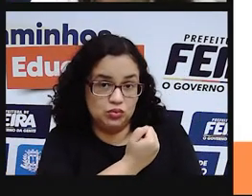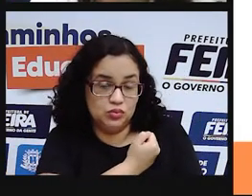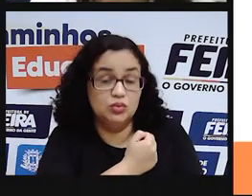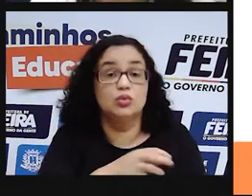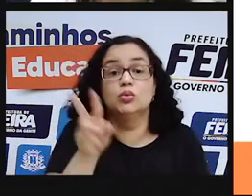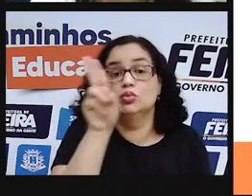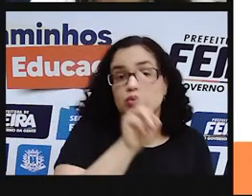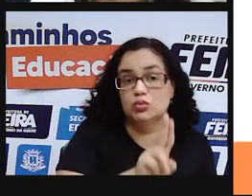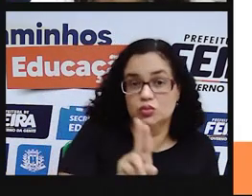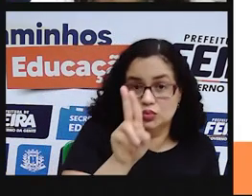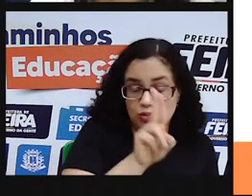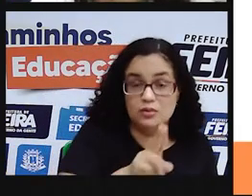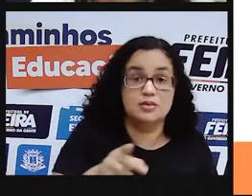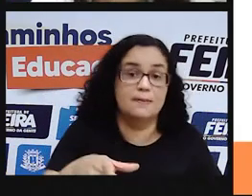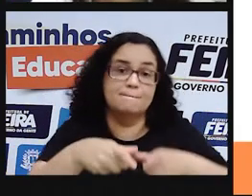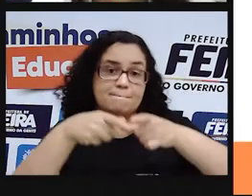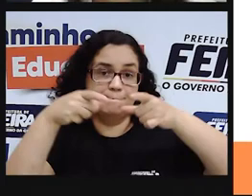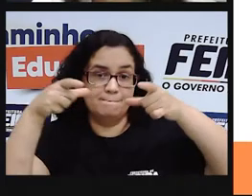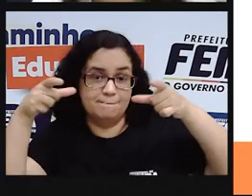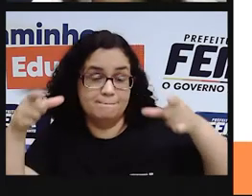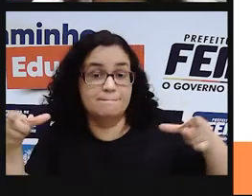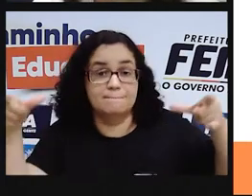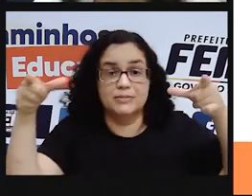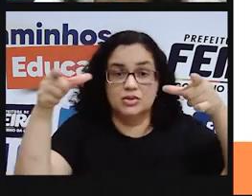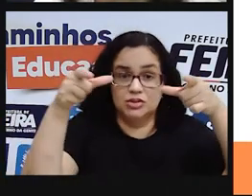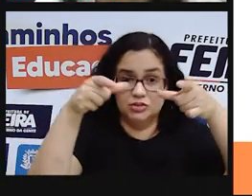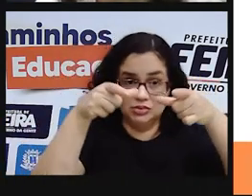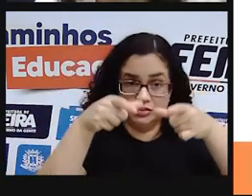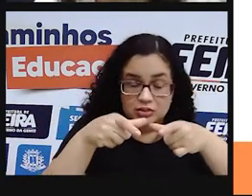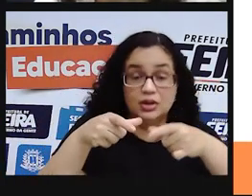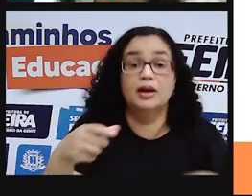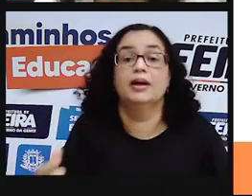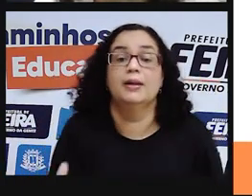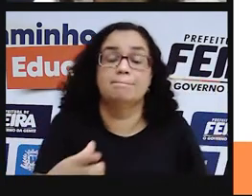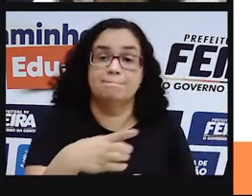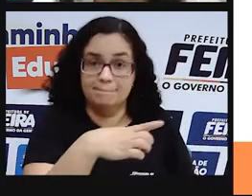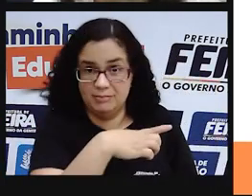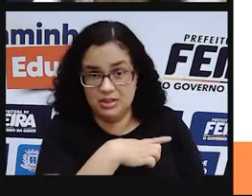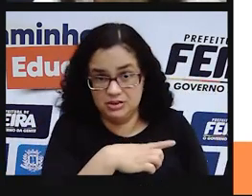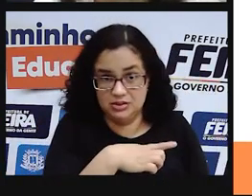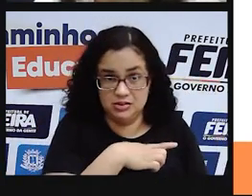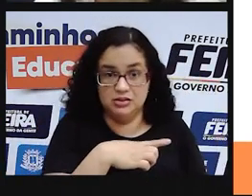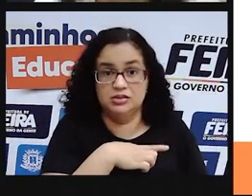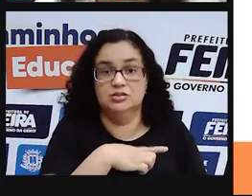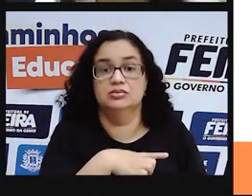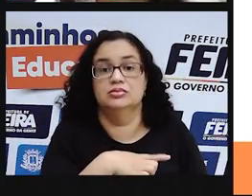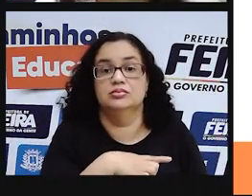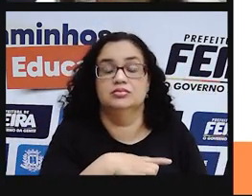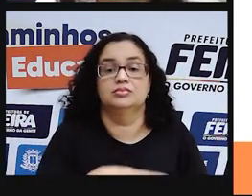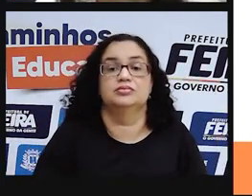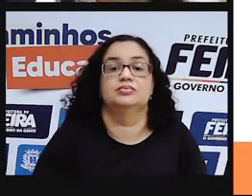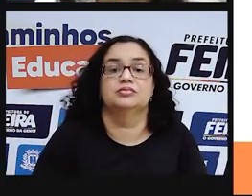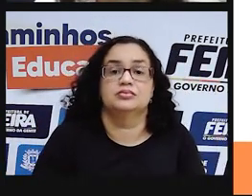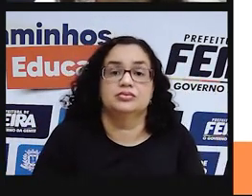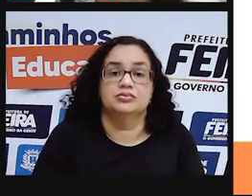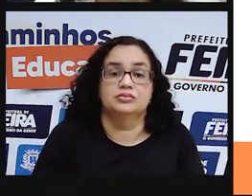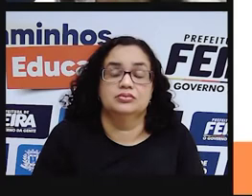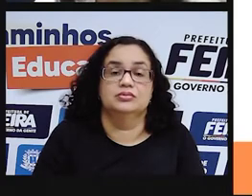utilizando espaços maiores espaços menores mas que aparecem aí concentradas